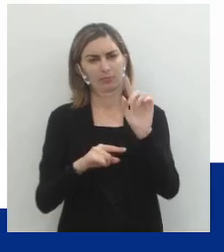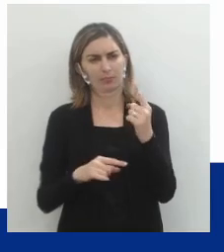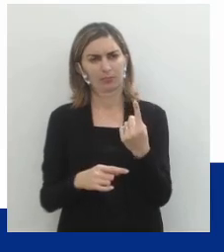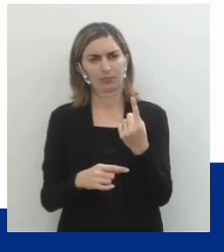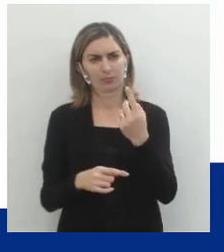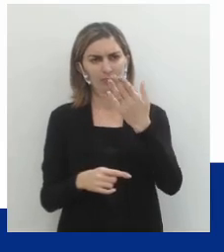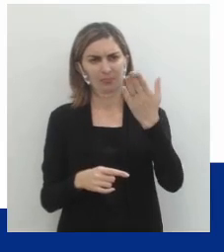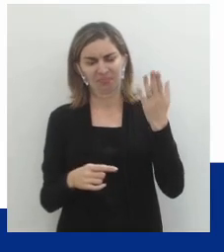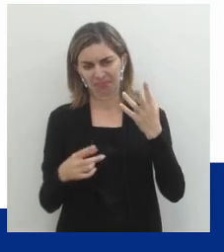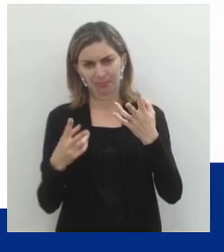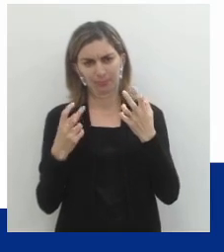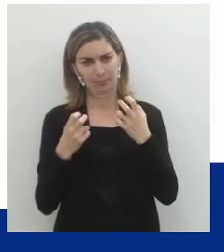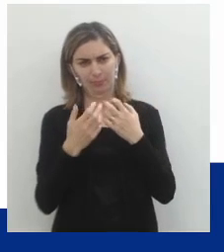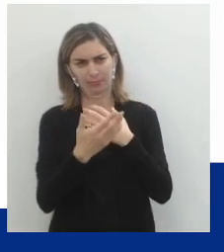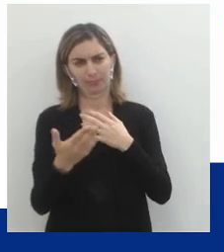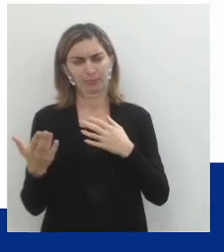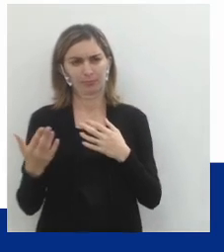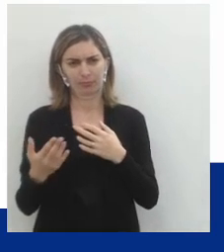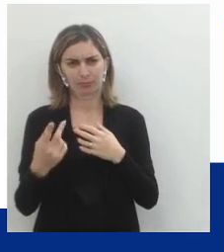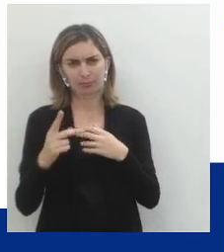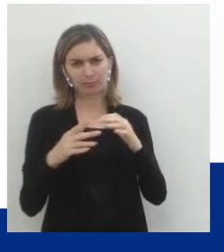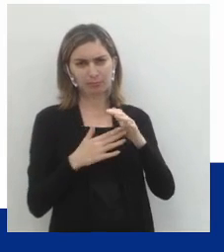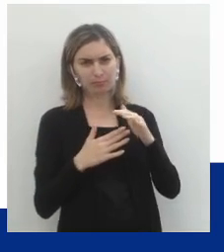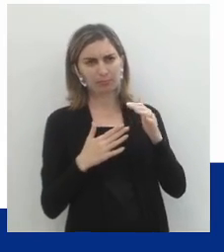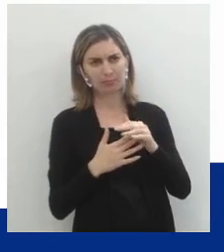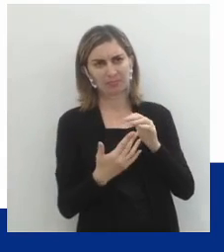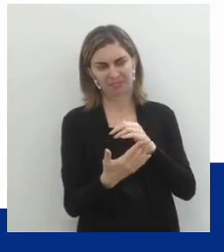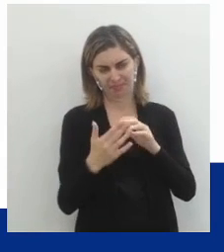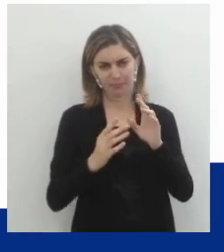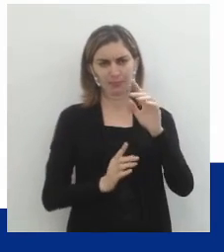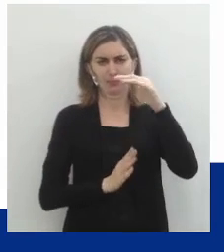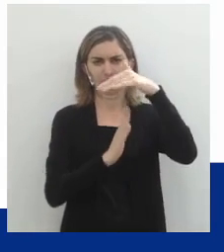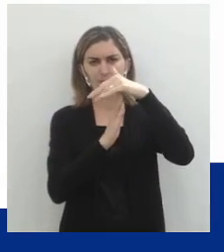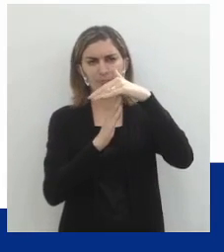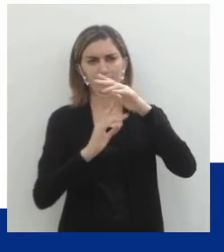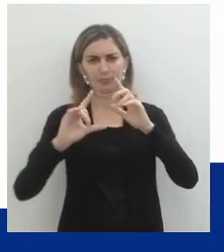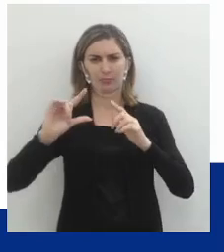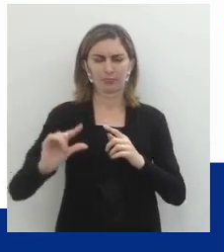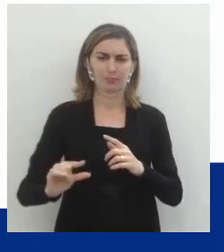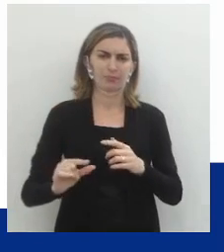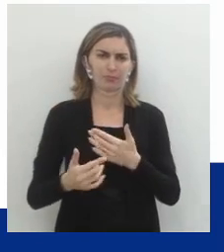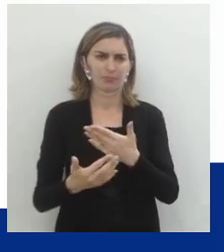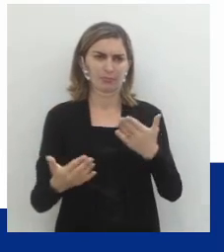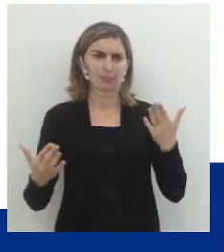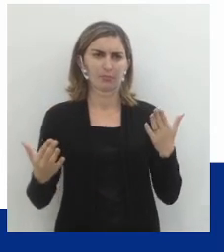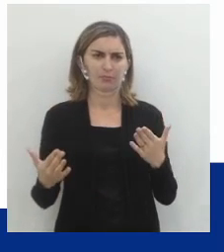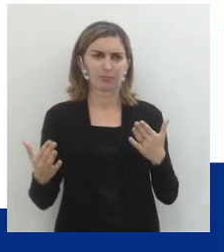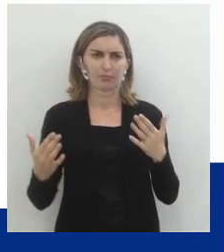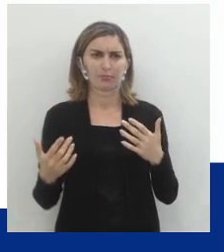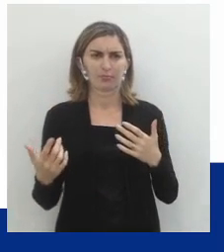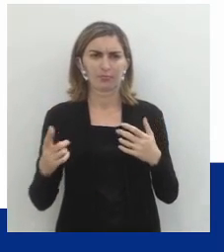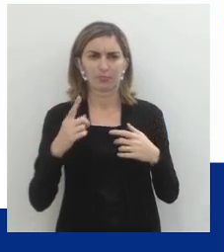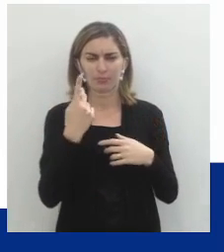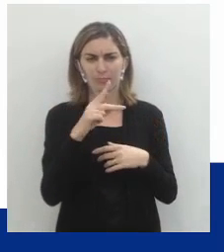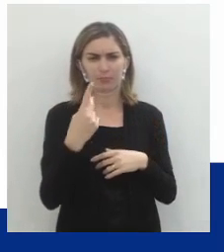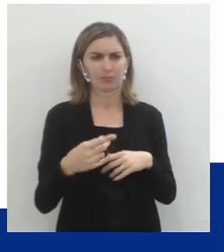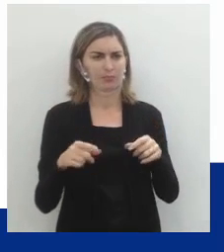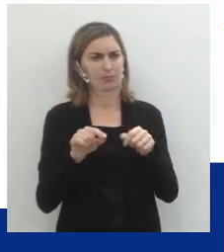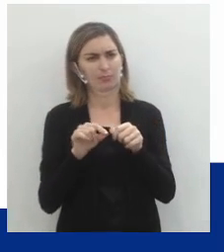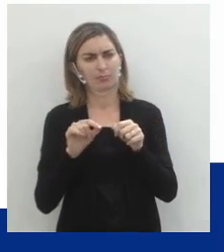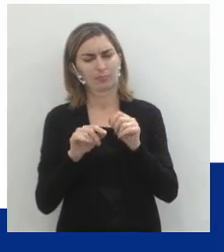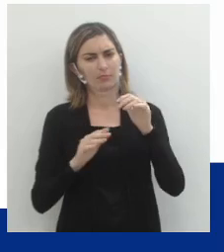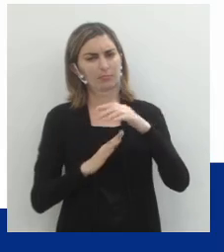está aqui, ó. Percebe bem essa limitação do valor máximo e do valor mínimo. Então, o conjunto imagem, ela vai